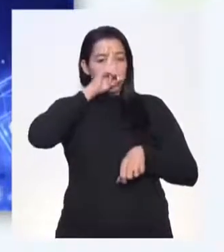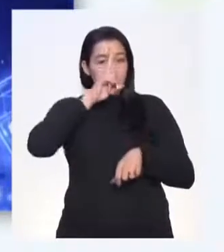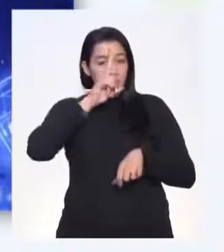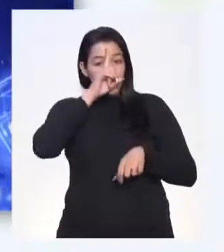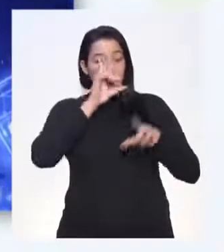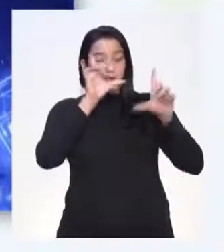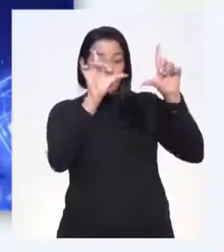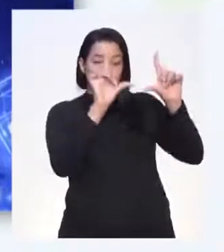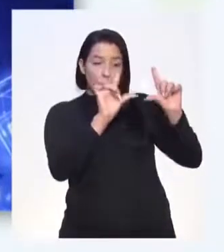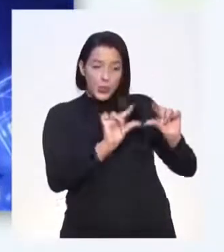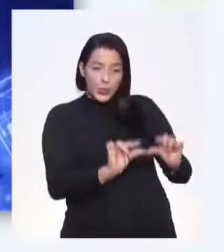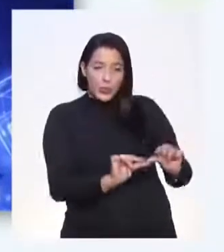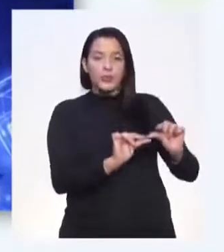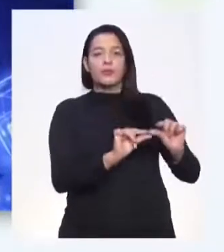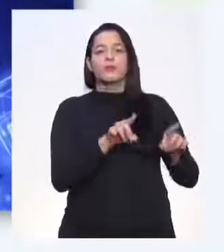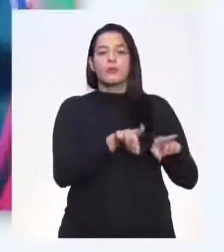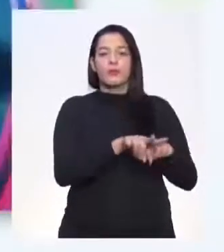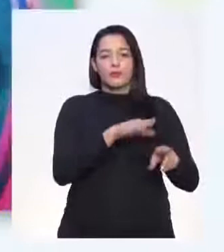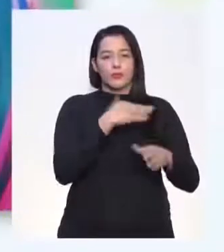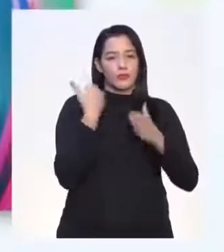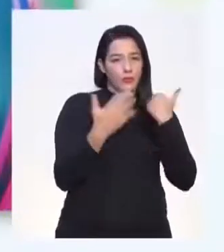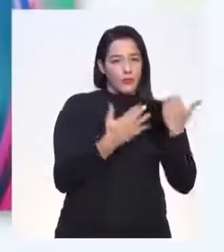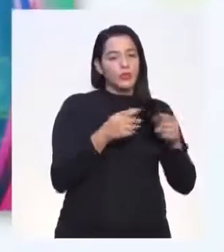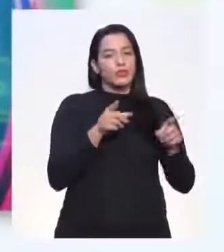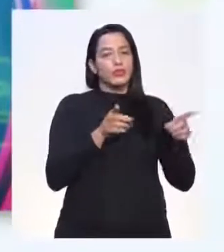o tempo de internação em hospitais.